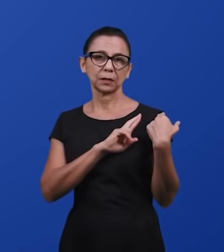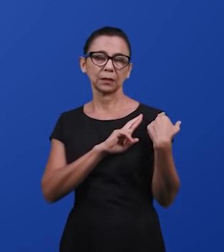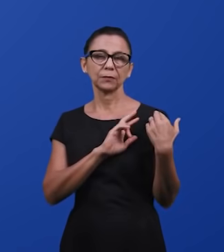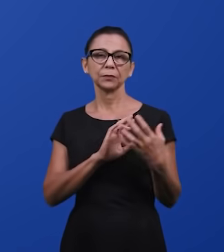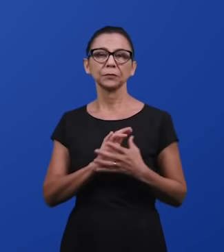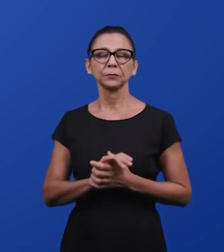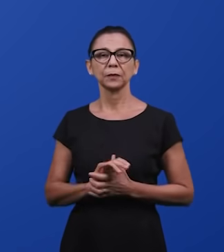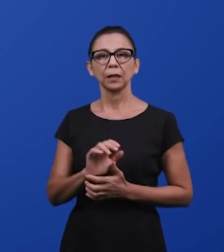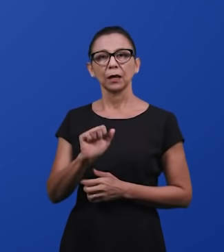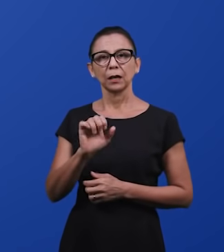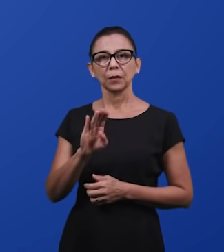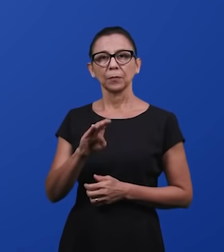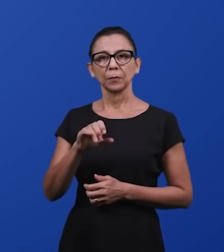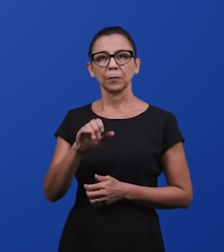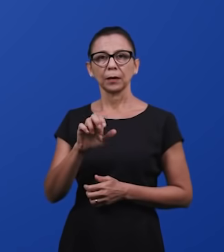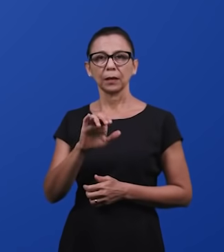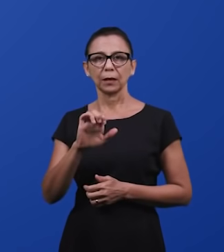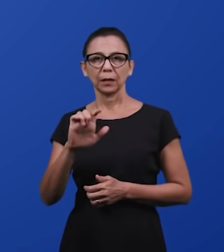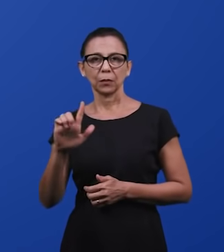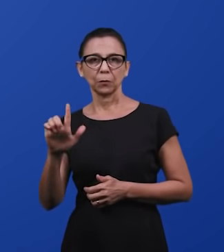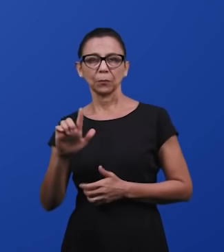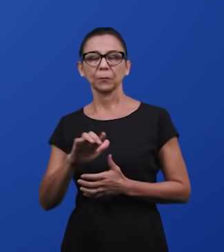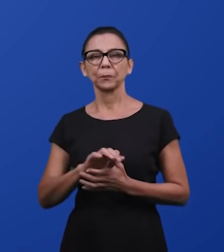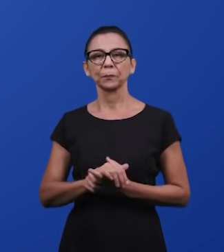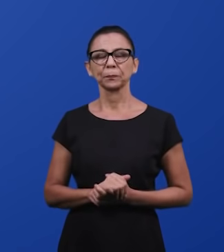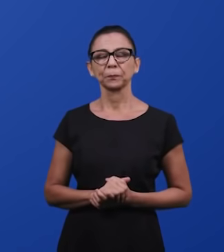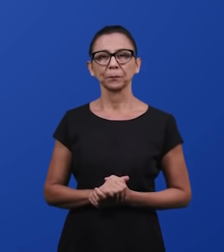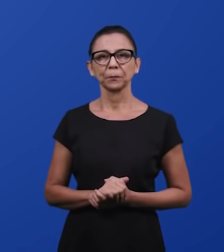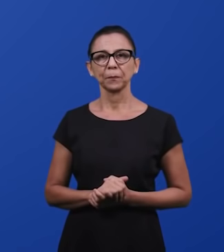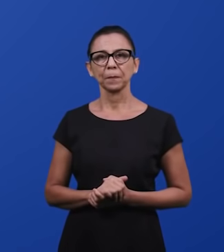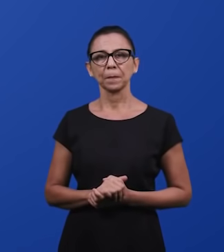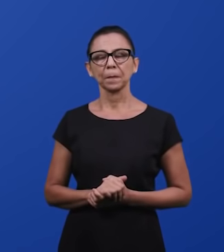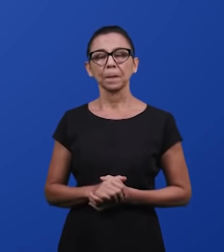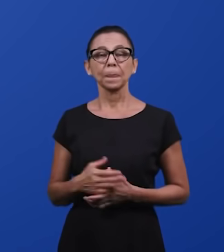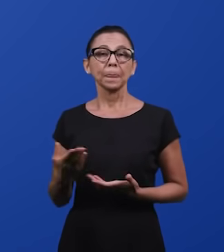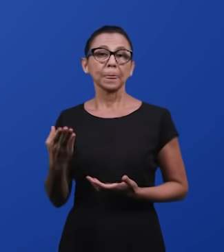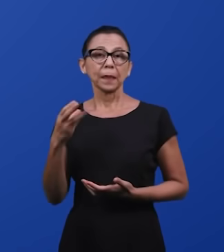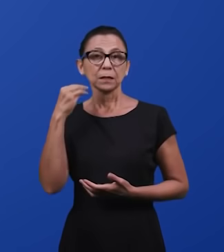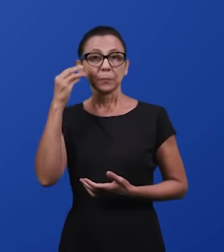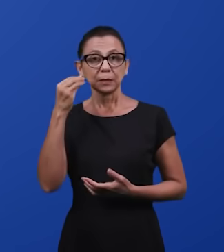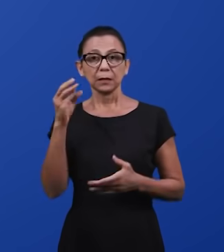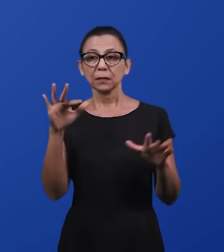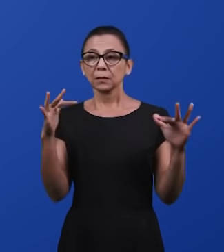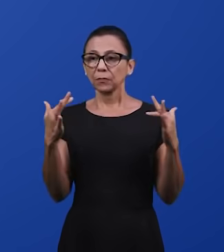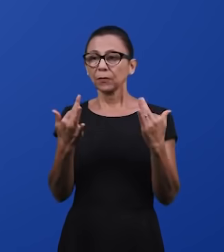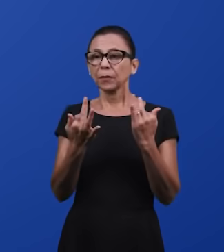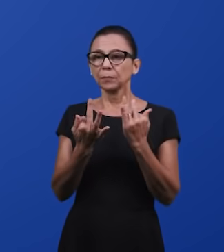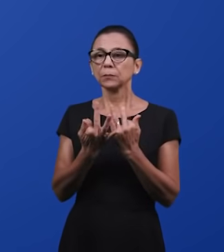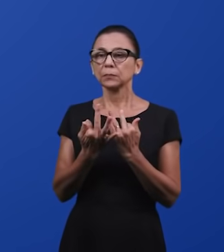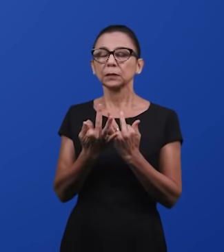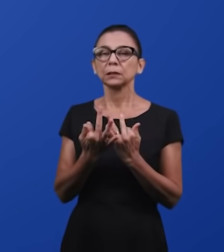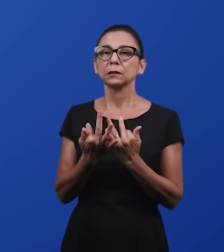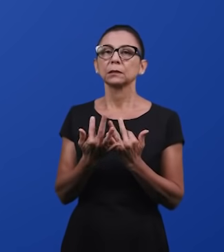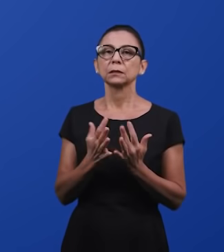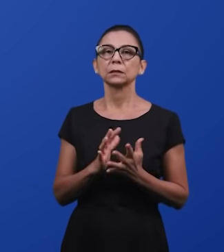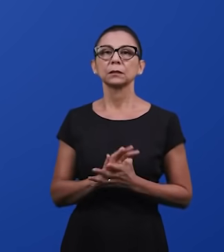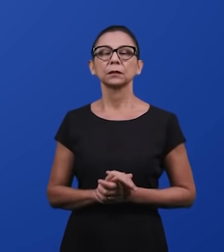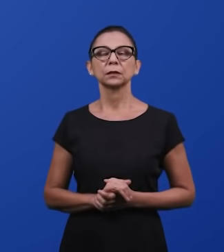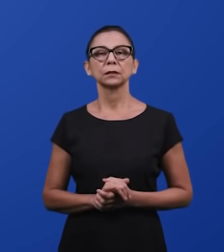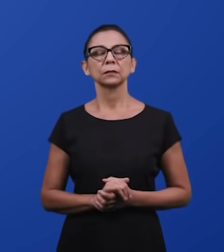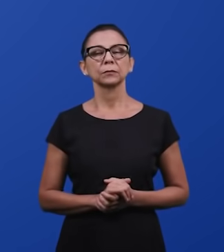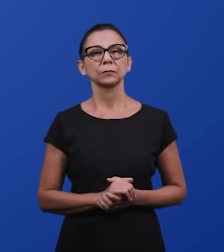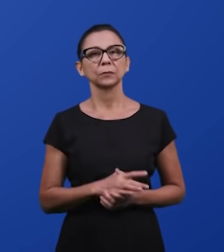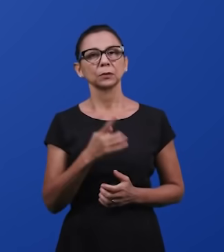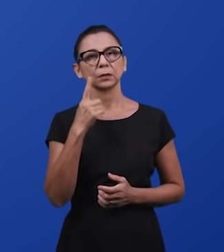Pisoni. Venho aqui para contribuir com uma experiência que estamos vivendo em nosso lar a cada dia devido